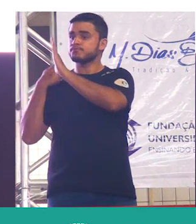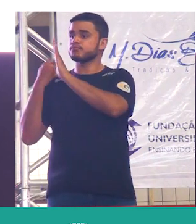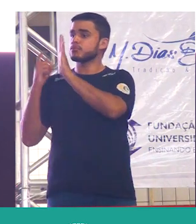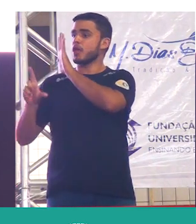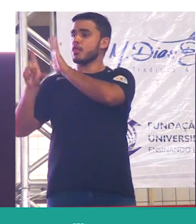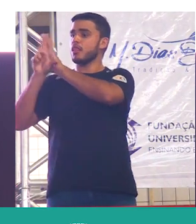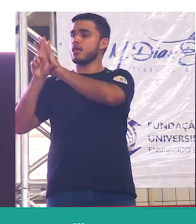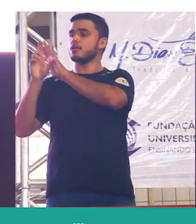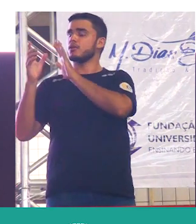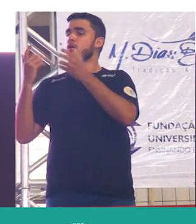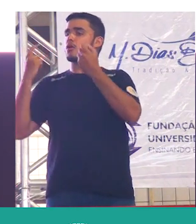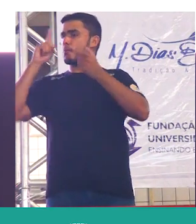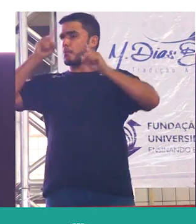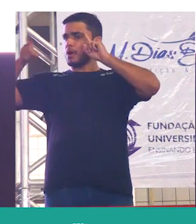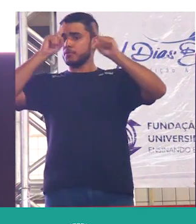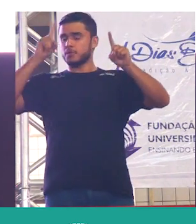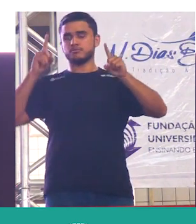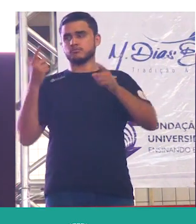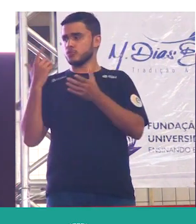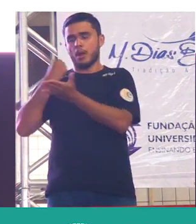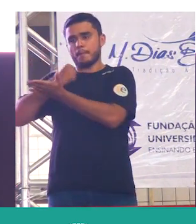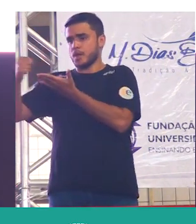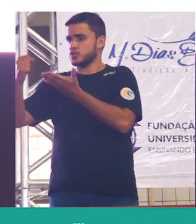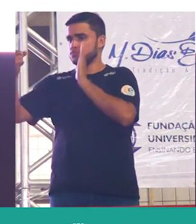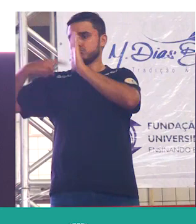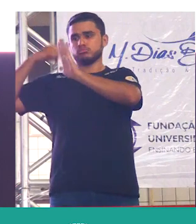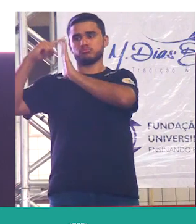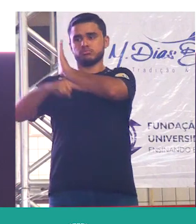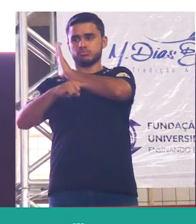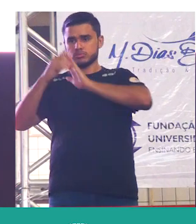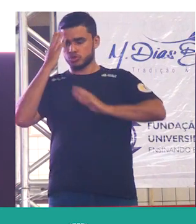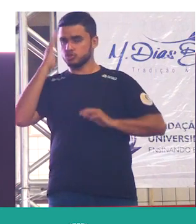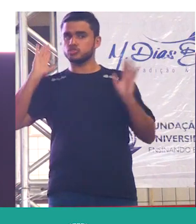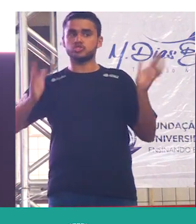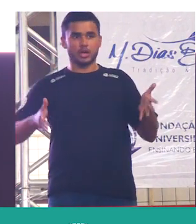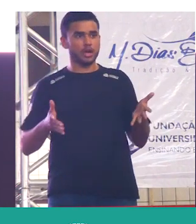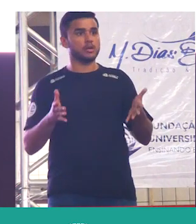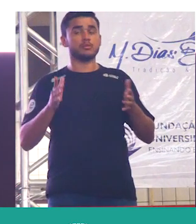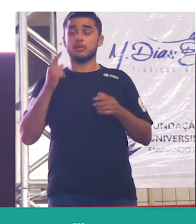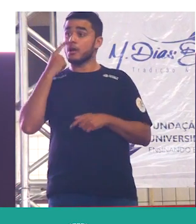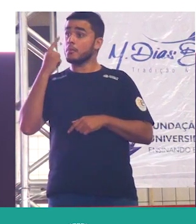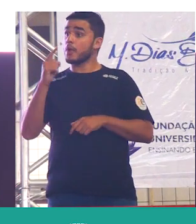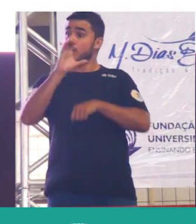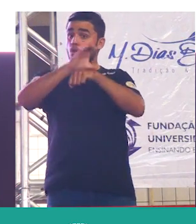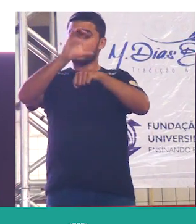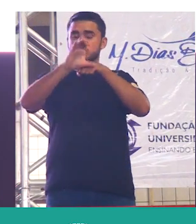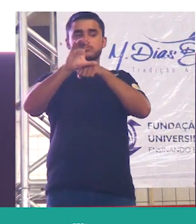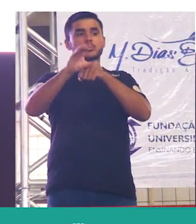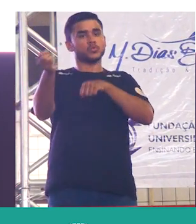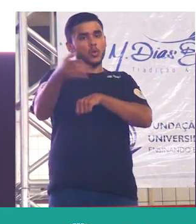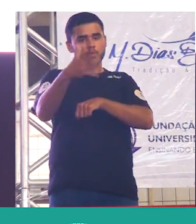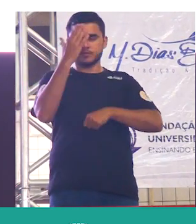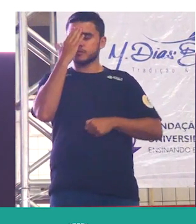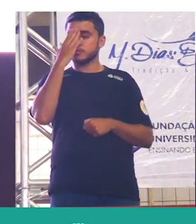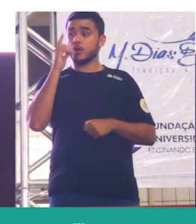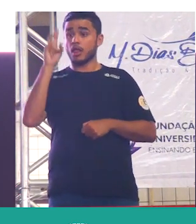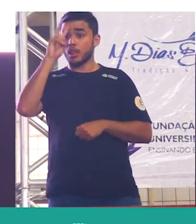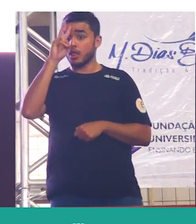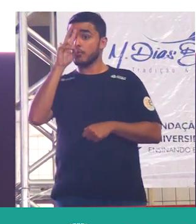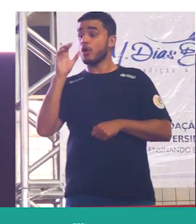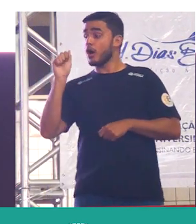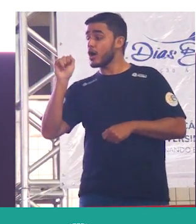O AI-5 não existe mais. O AI-5 já foi extinto. Mas o AI-5, pessoal, ele foi um